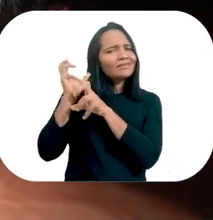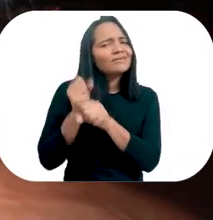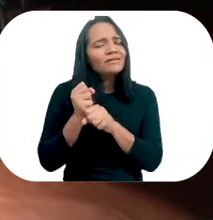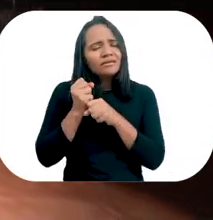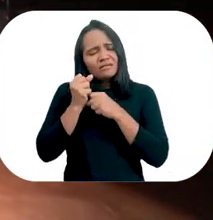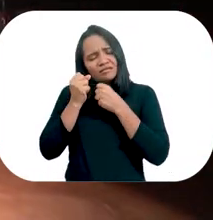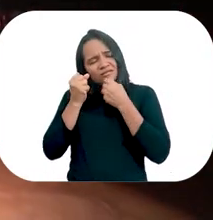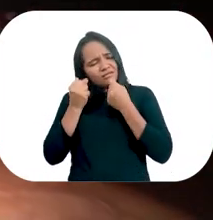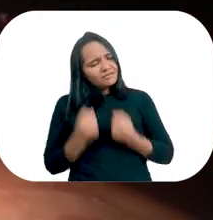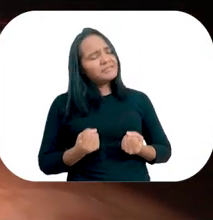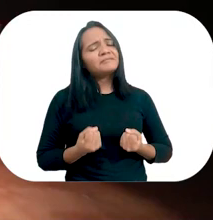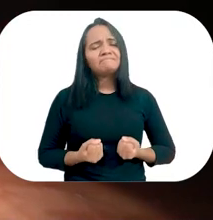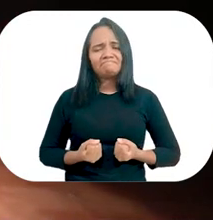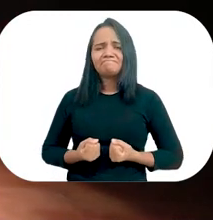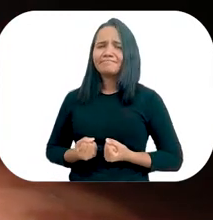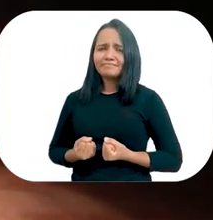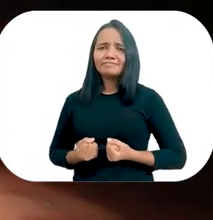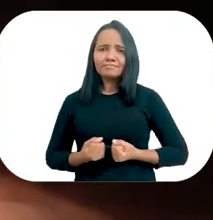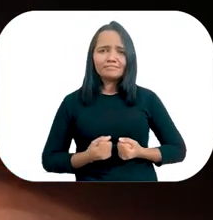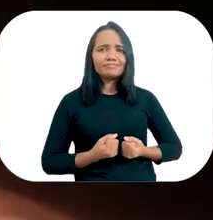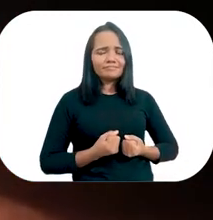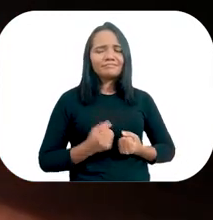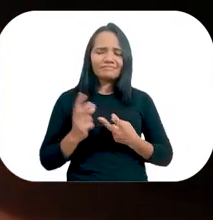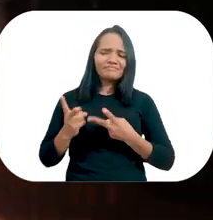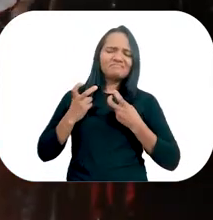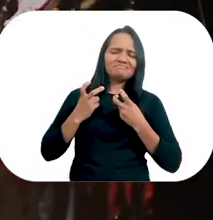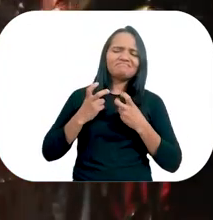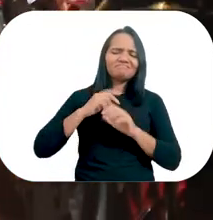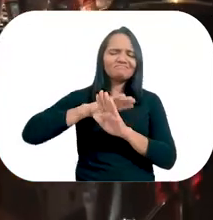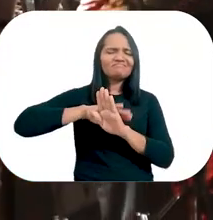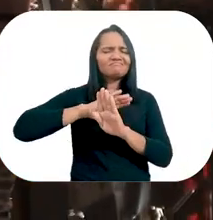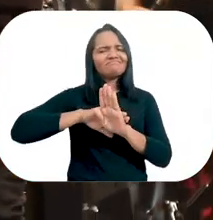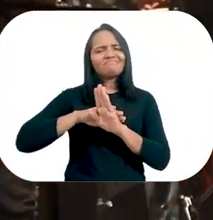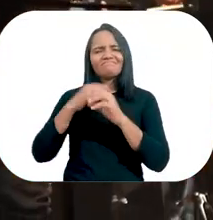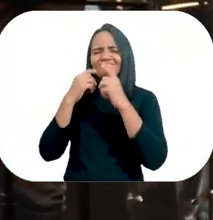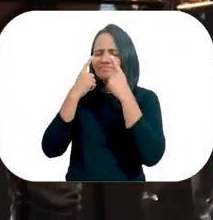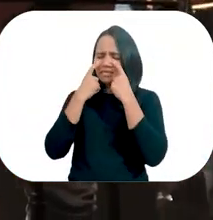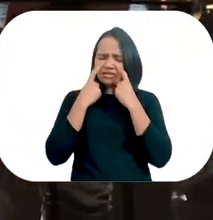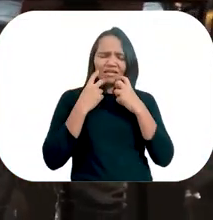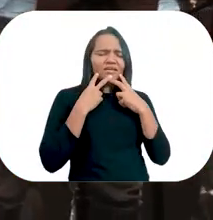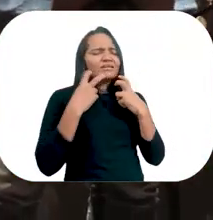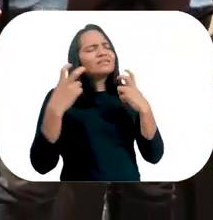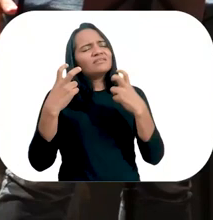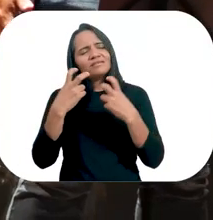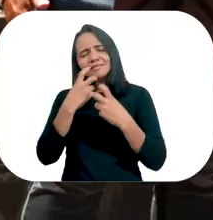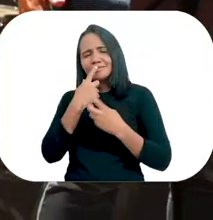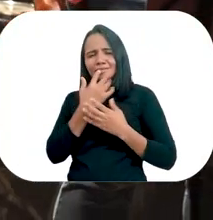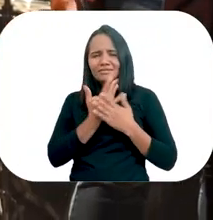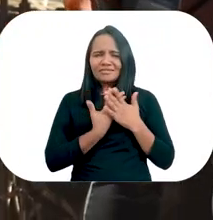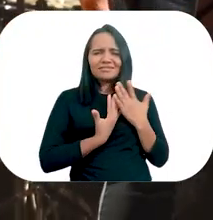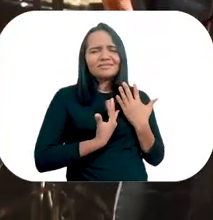sob seus ombros. Eu vejo que ele berra, eu vejo que ele